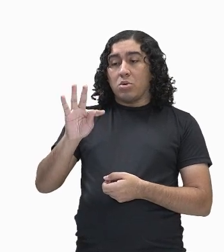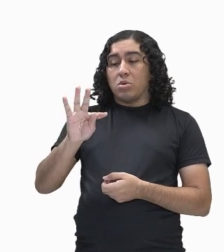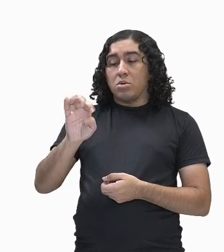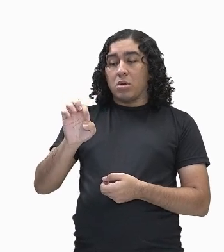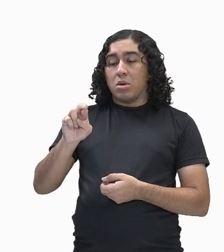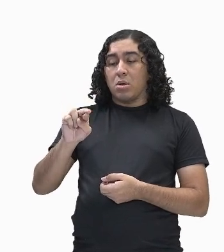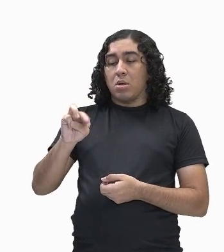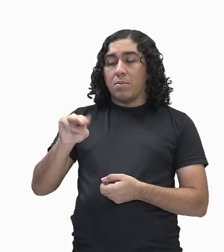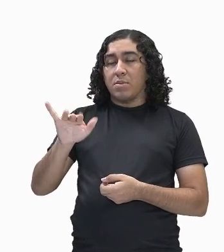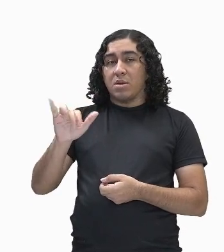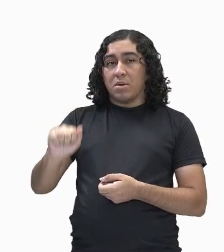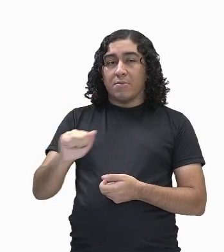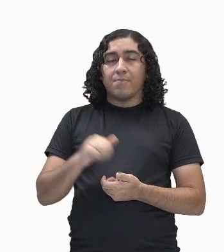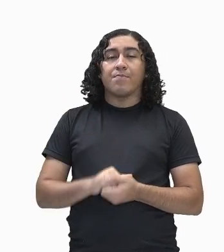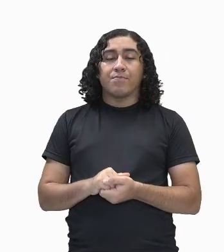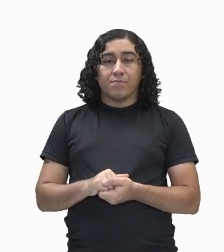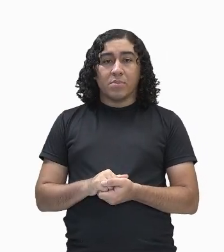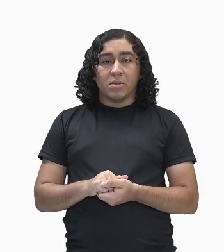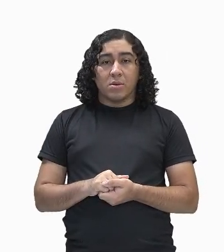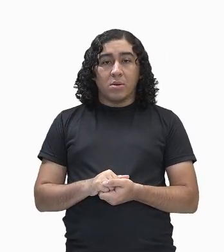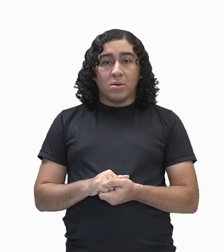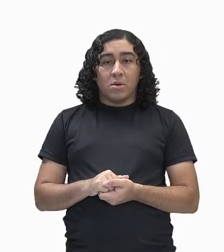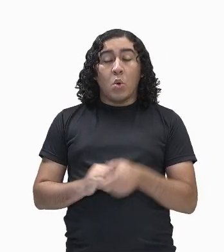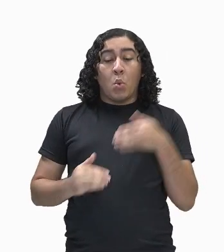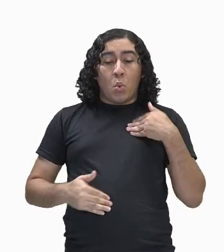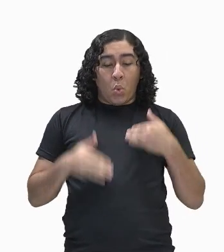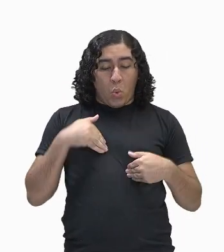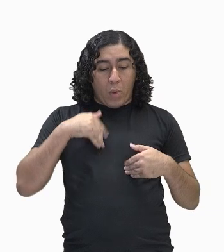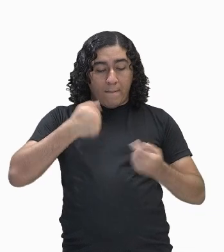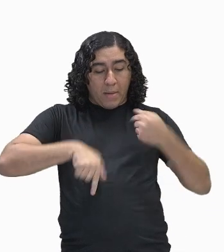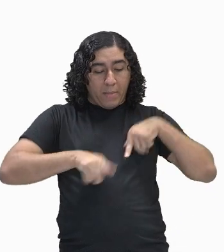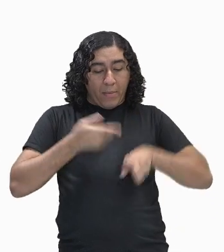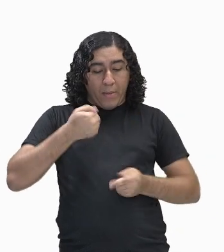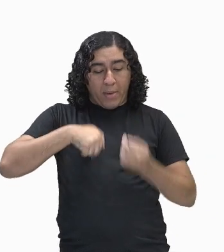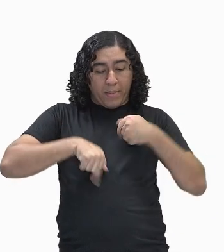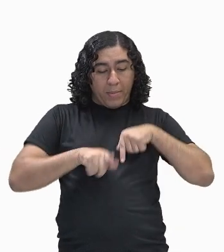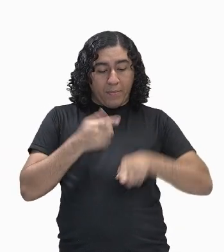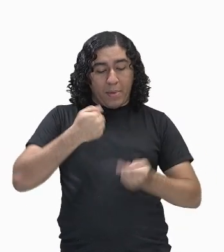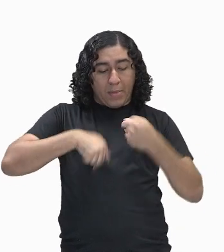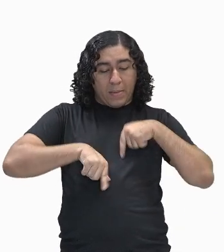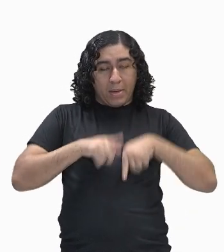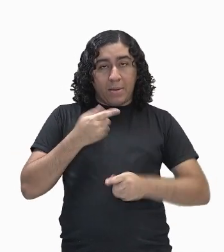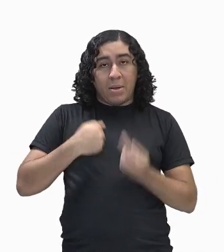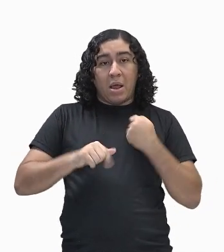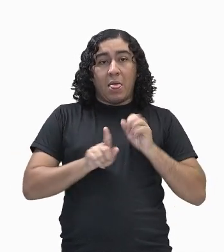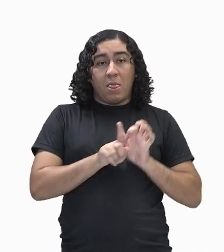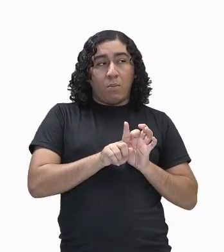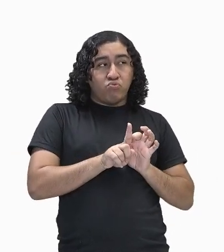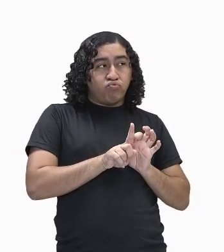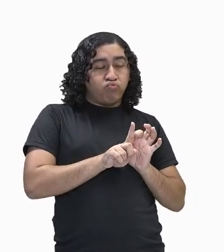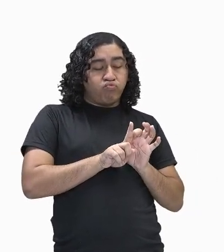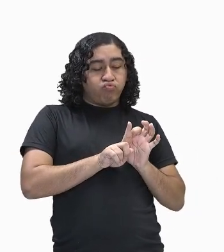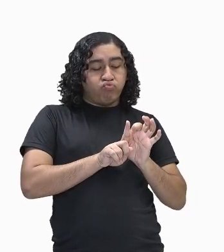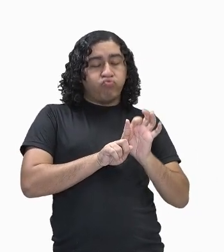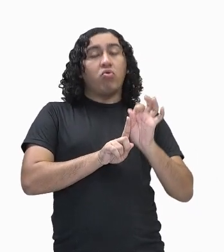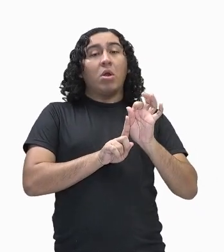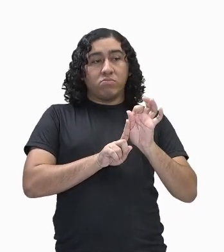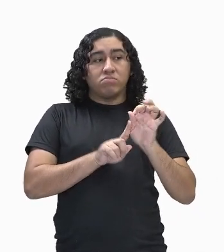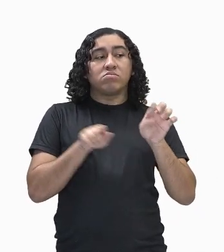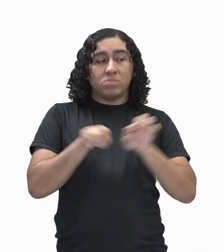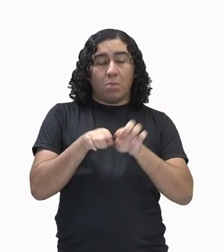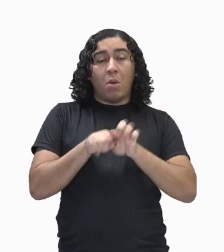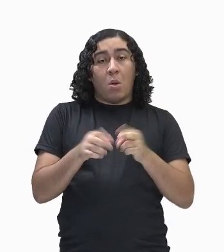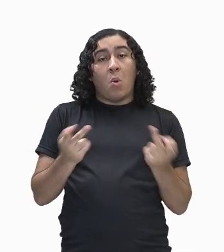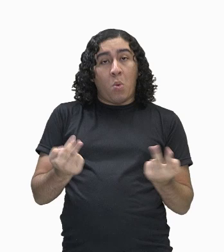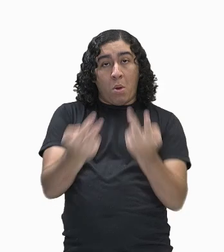dela. Metabolismo elevado, quer dizer que se o metabolismo é elevado, a temperatura corporal dela vai ser mais elevada,